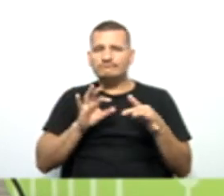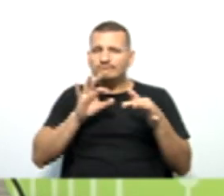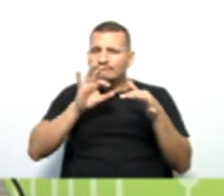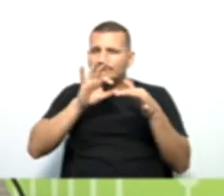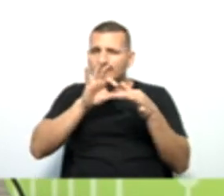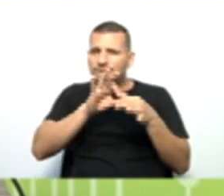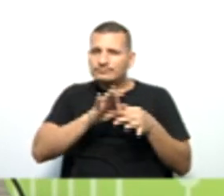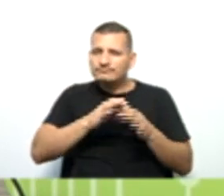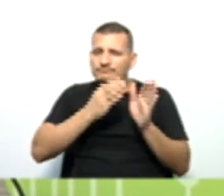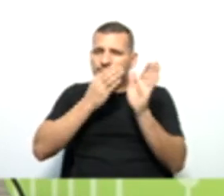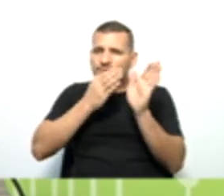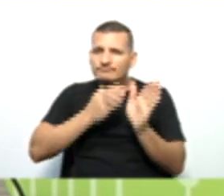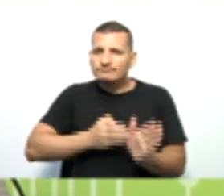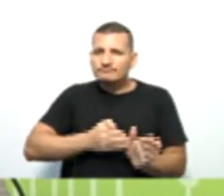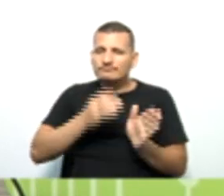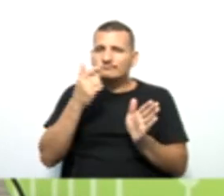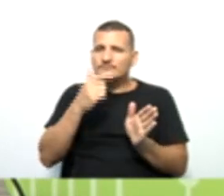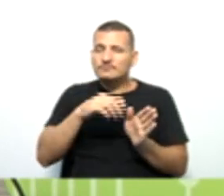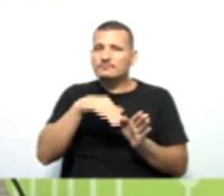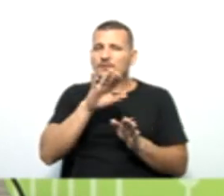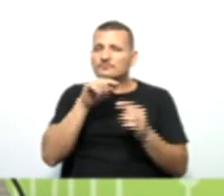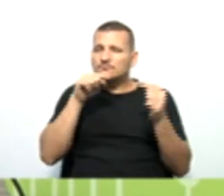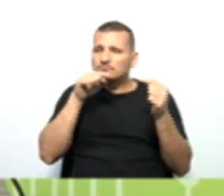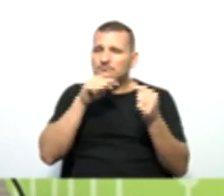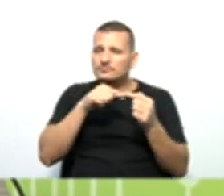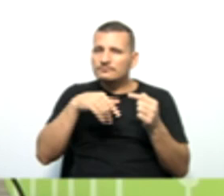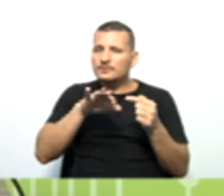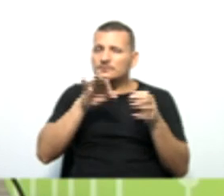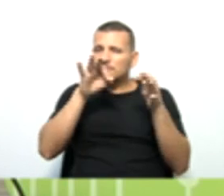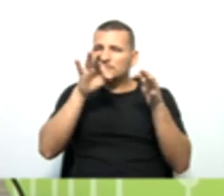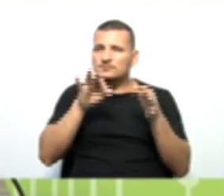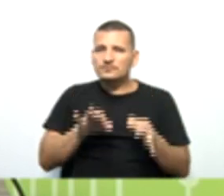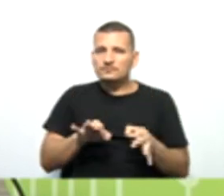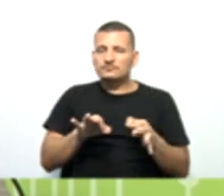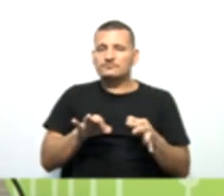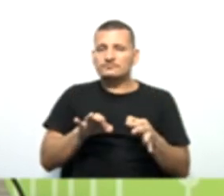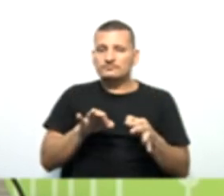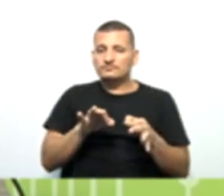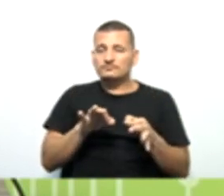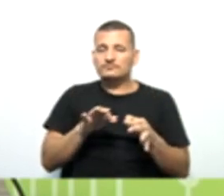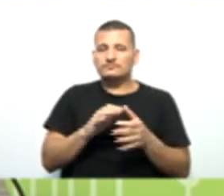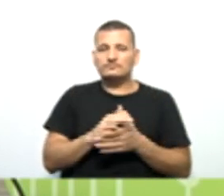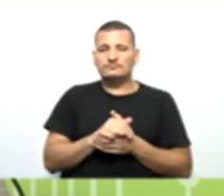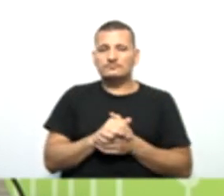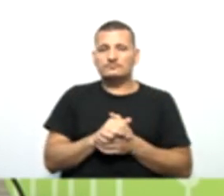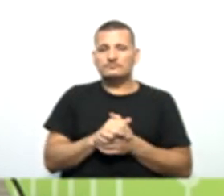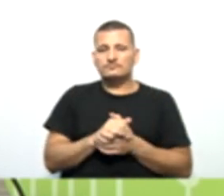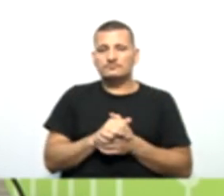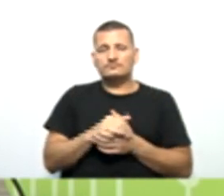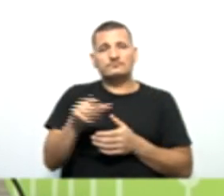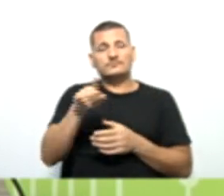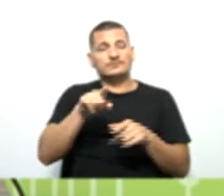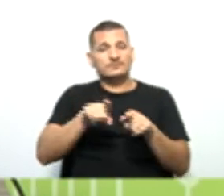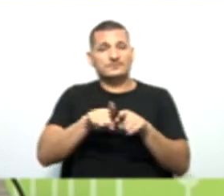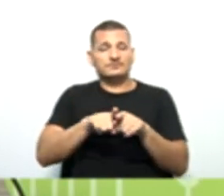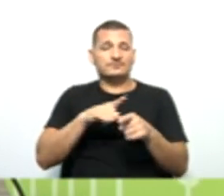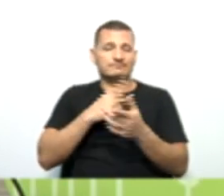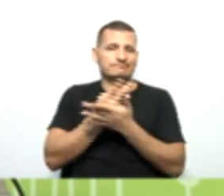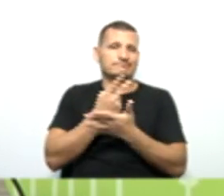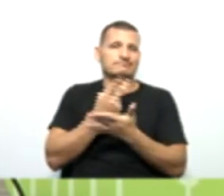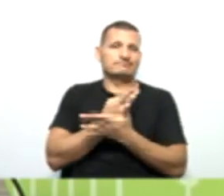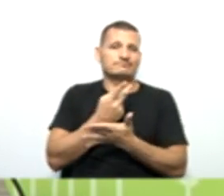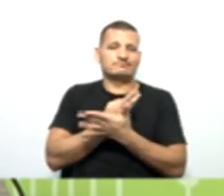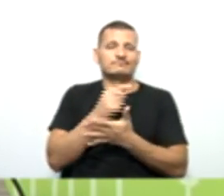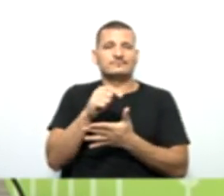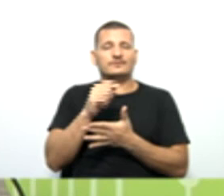expectativas de uma forma mais coerente, mais coesa, você está aí pecando também em achar